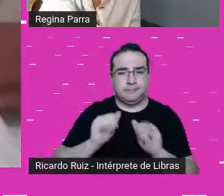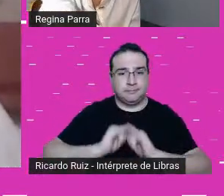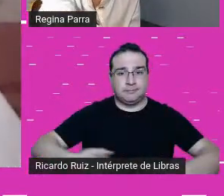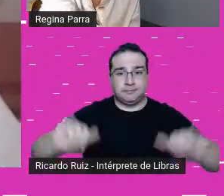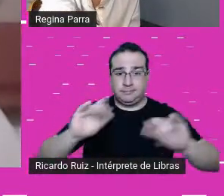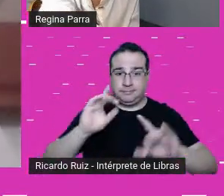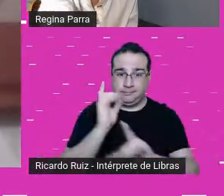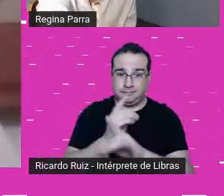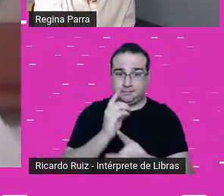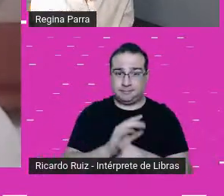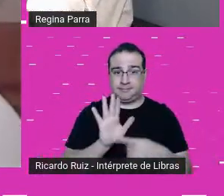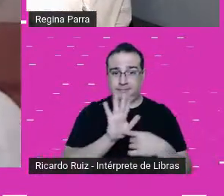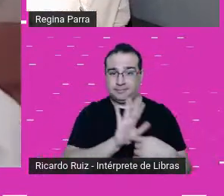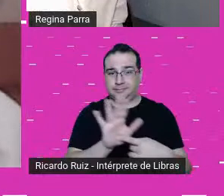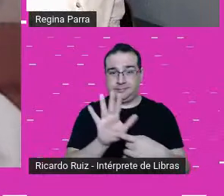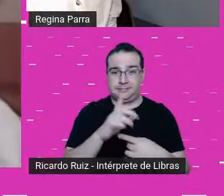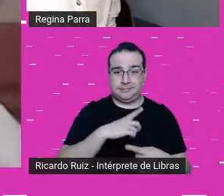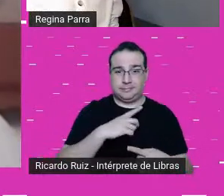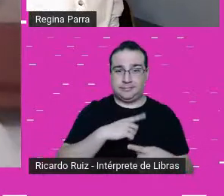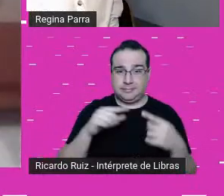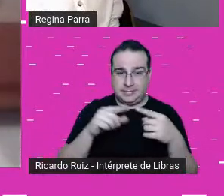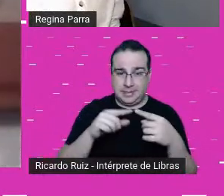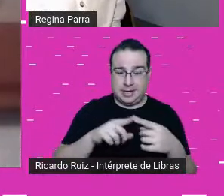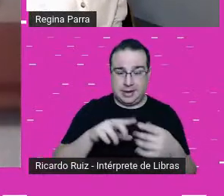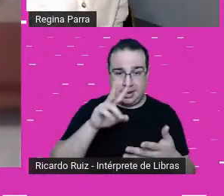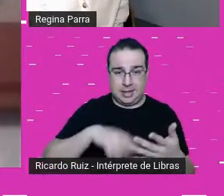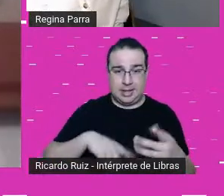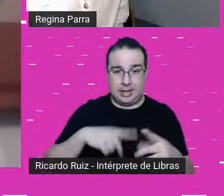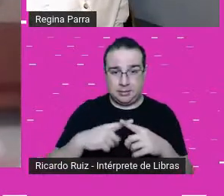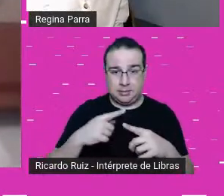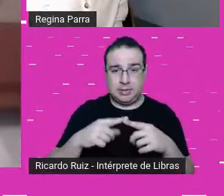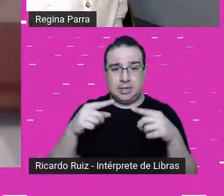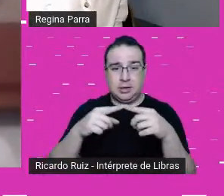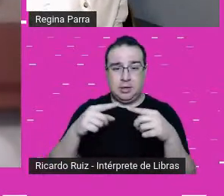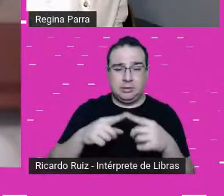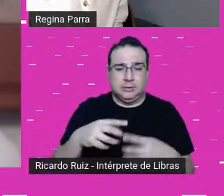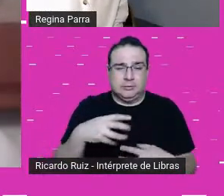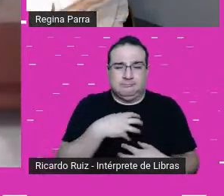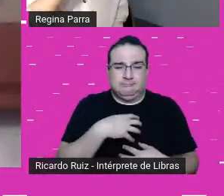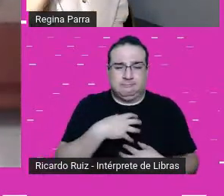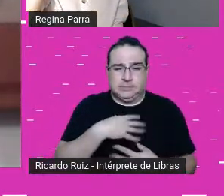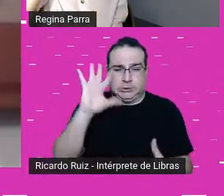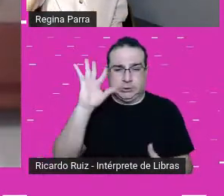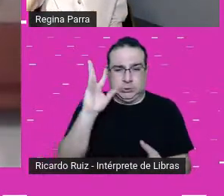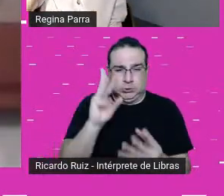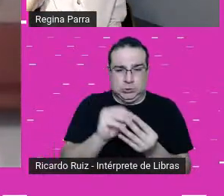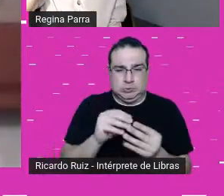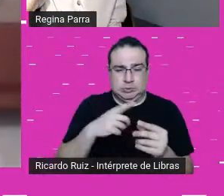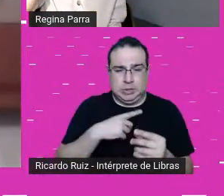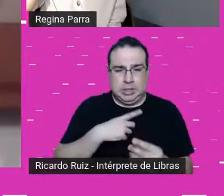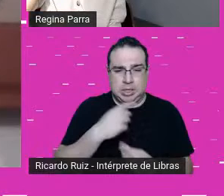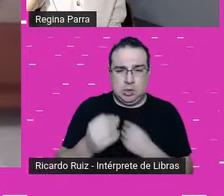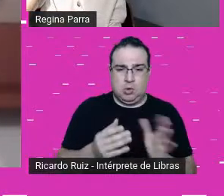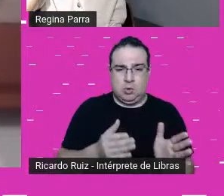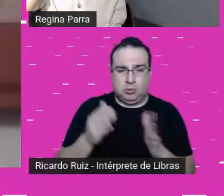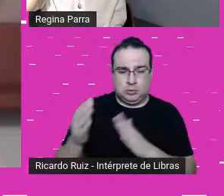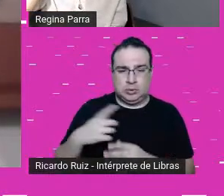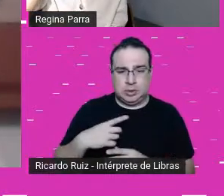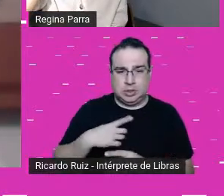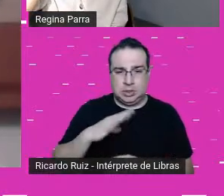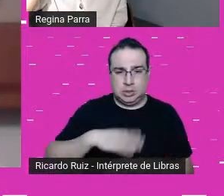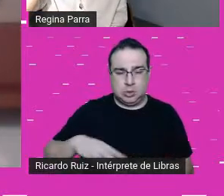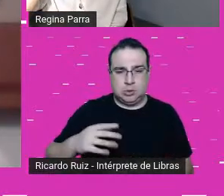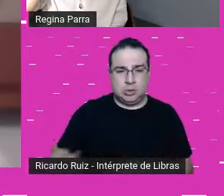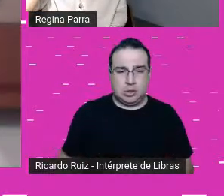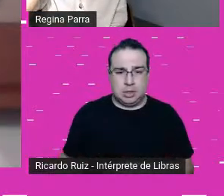encontrei isso, eu vou dar uma lida, porque eu acho que ele faz essa síntese para a